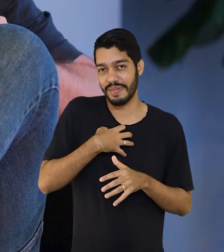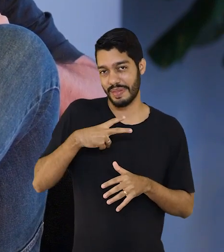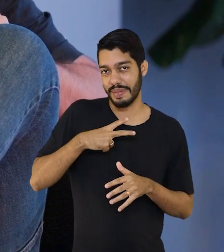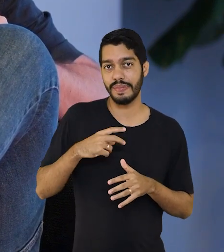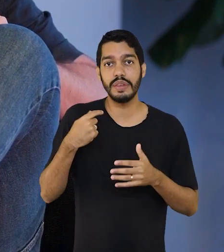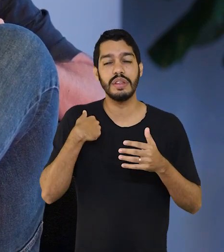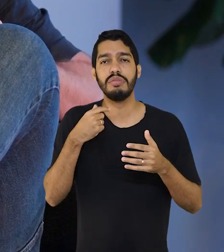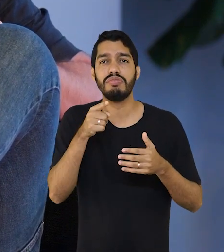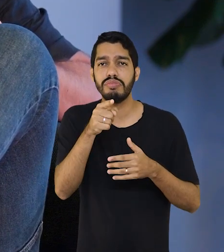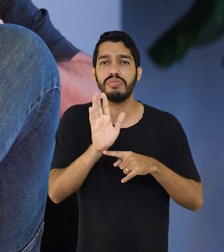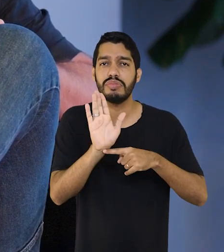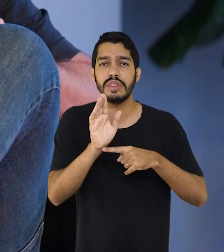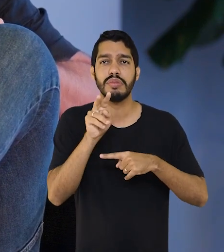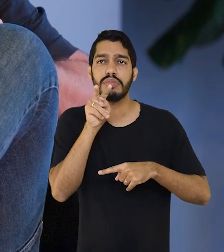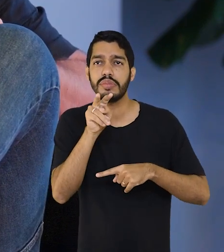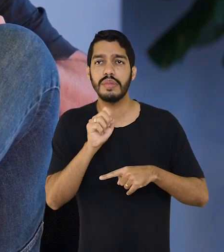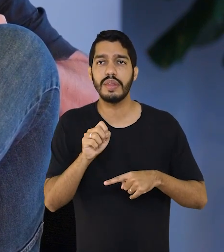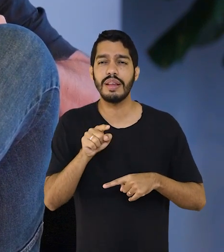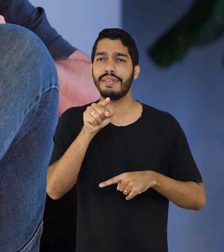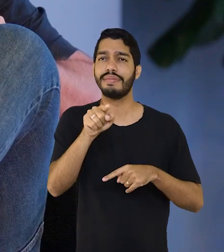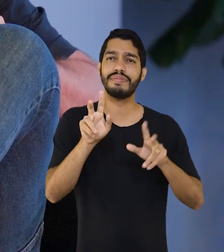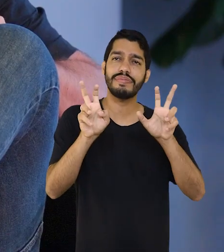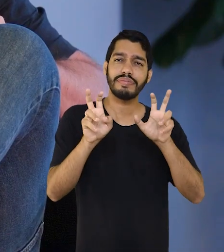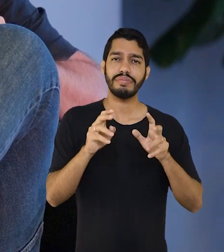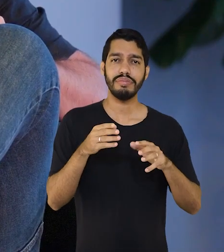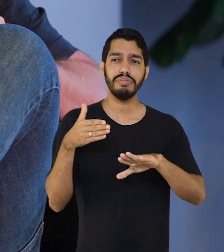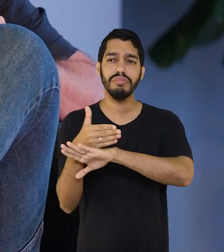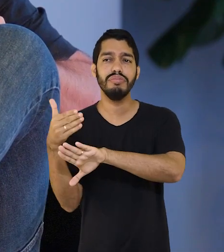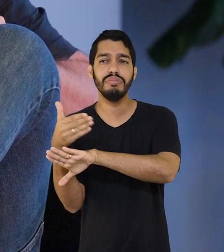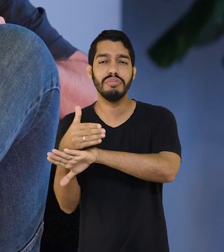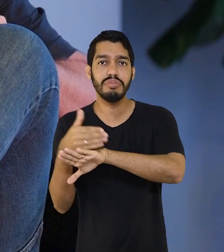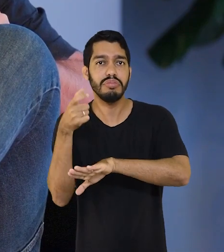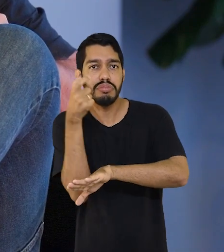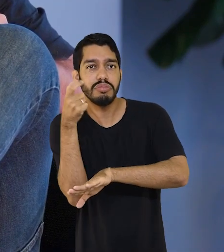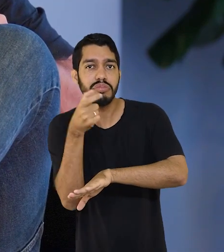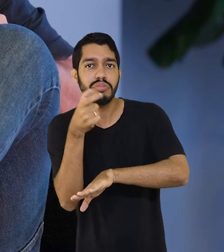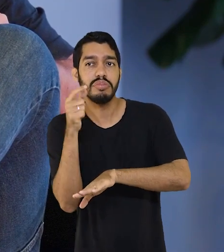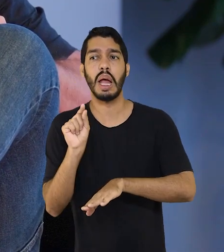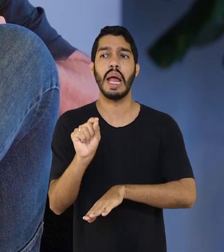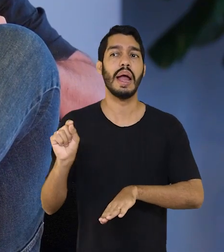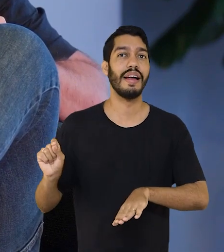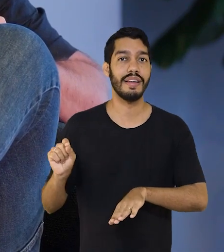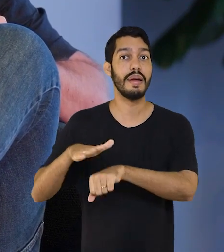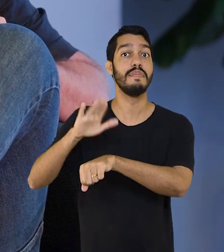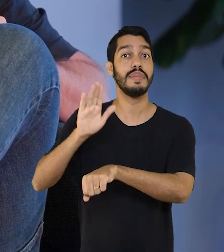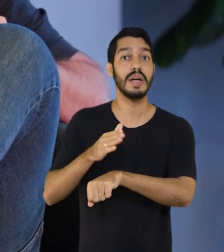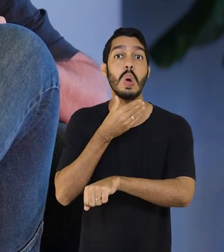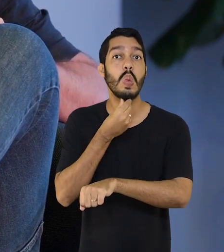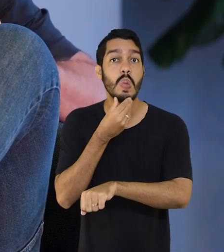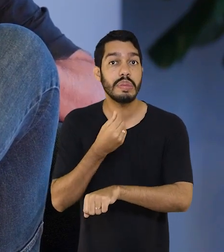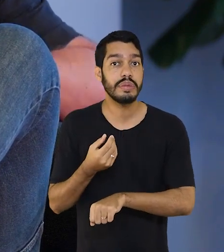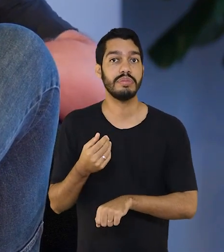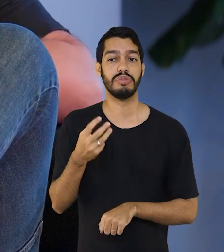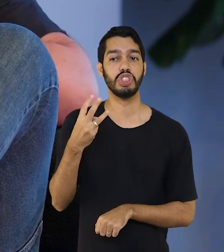Então a gente agrega os dados, entende o que é conteúdo, entende qual a audiência que está se engajando com esse tipo de assunto. São majoritariamente